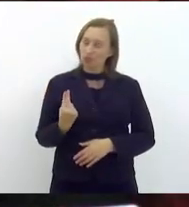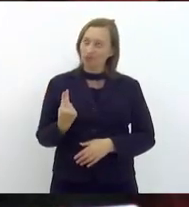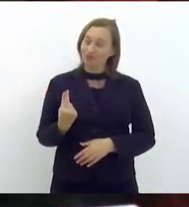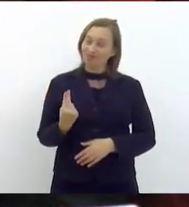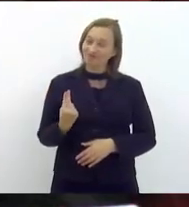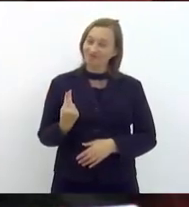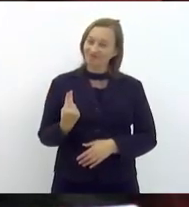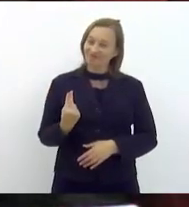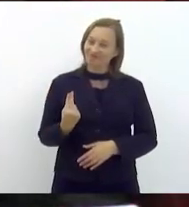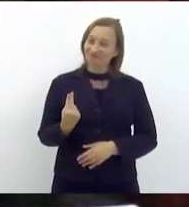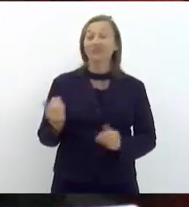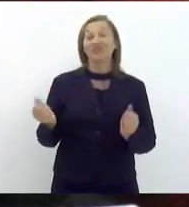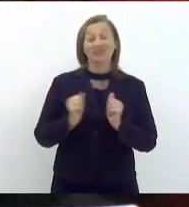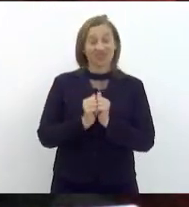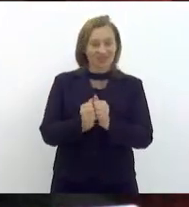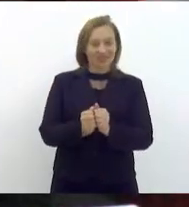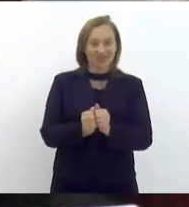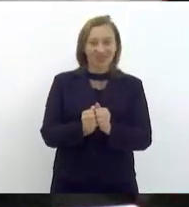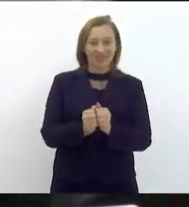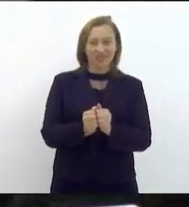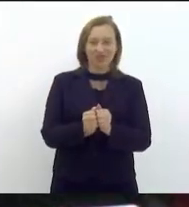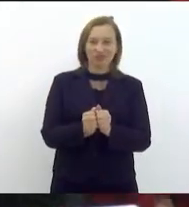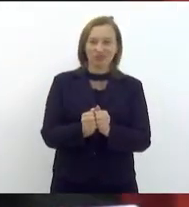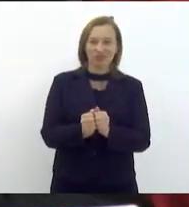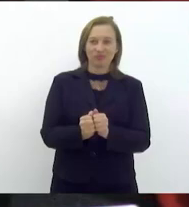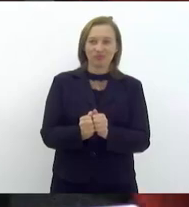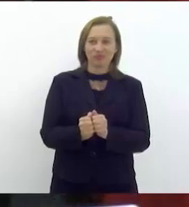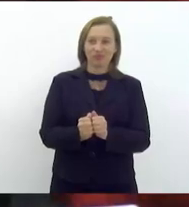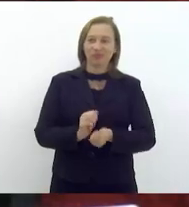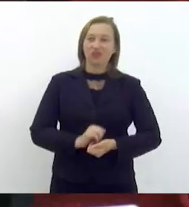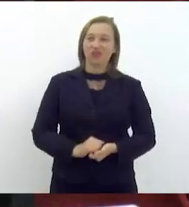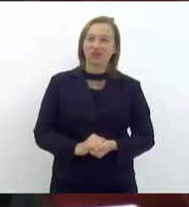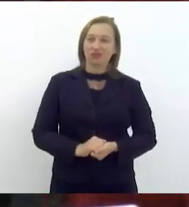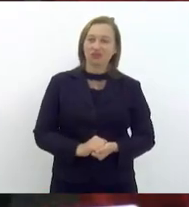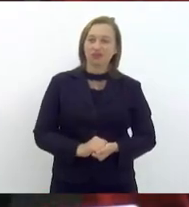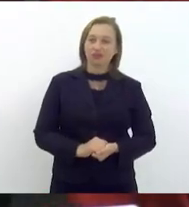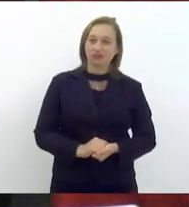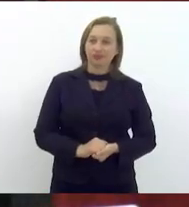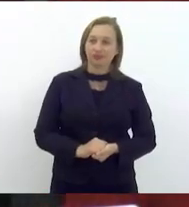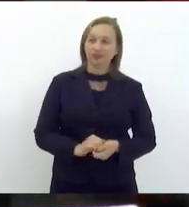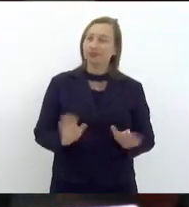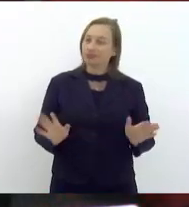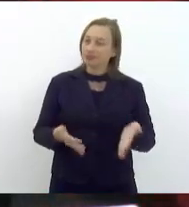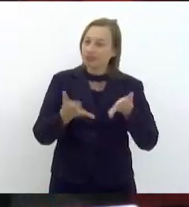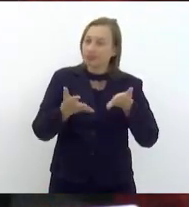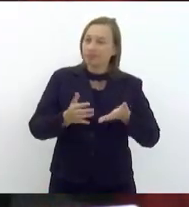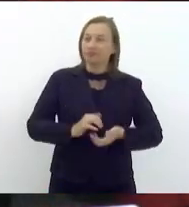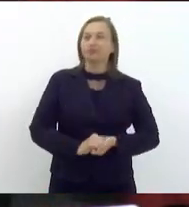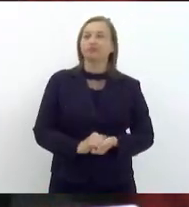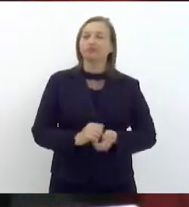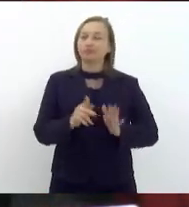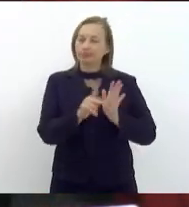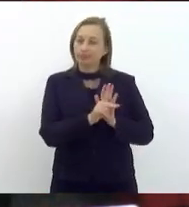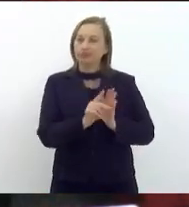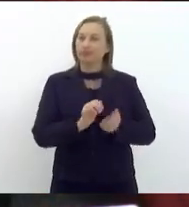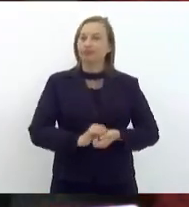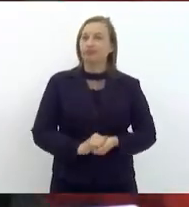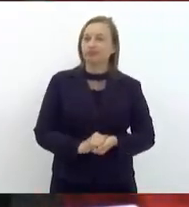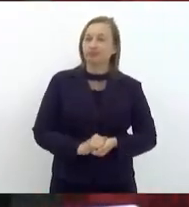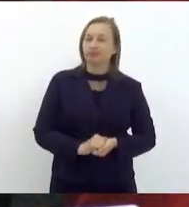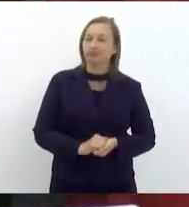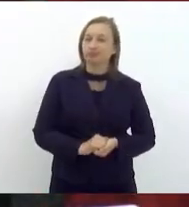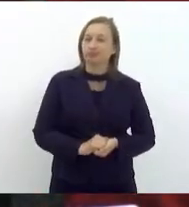qual autora estaremos juntos aí para que esse essa iniciativa esse projeto